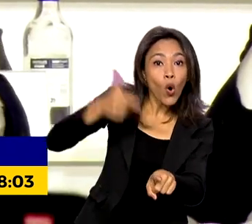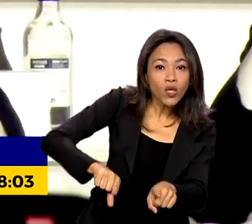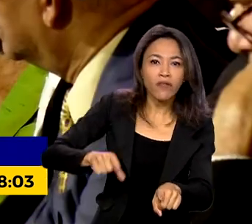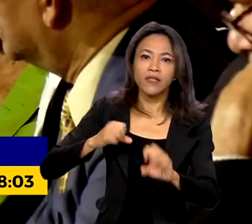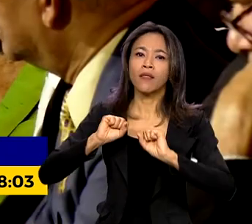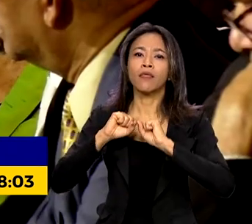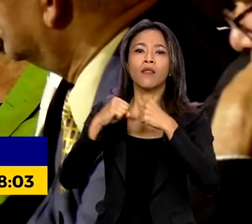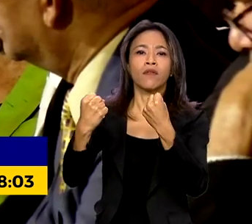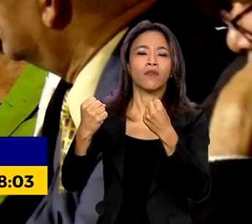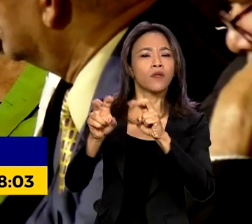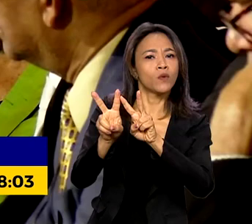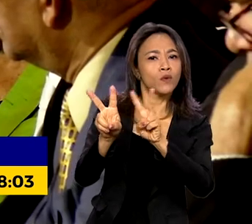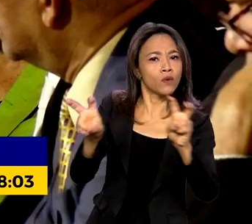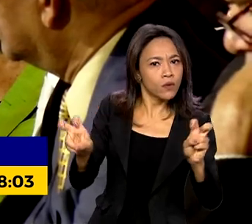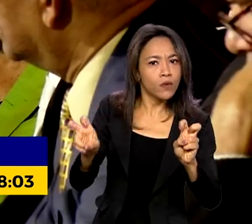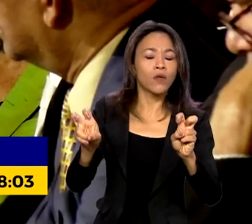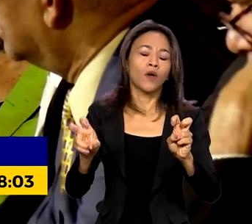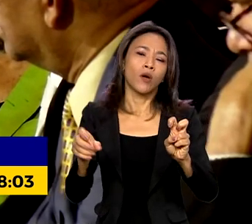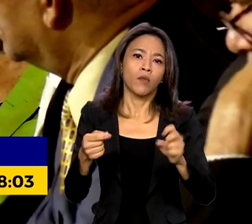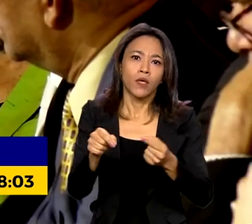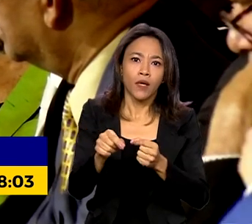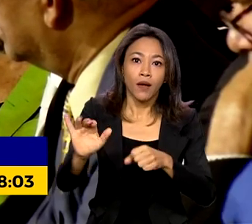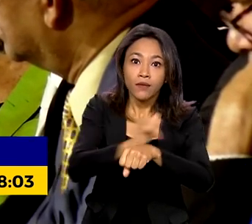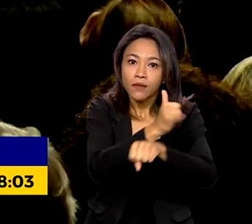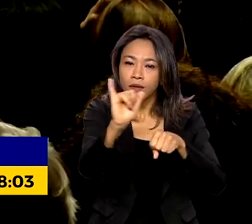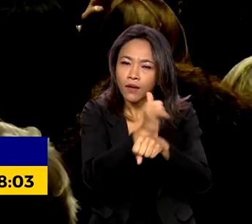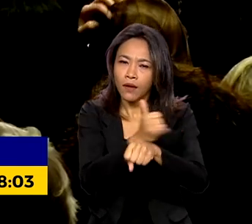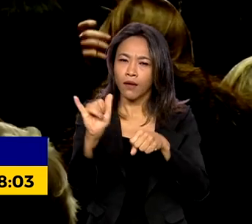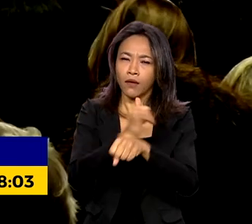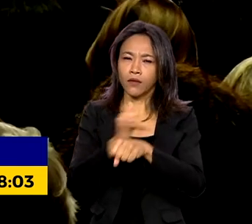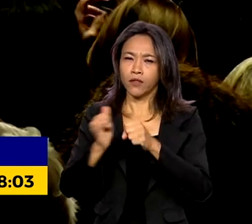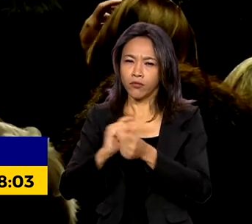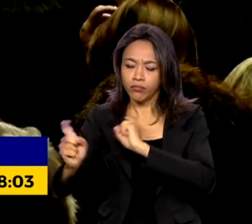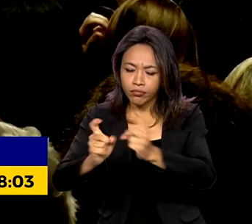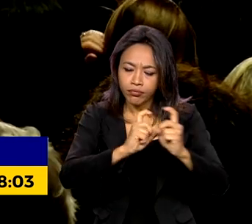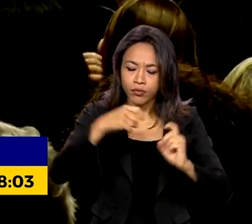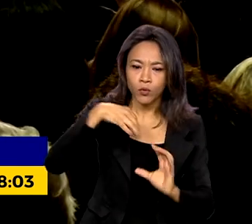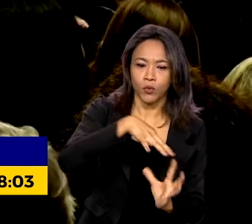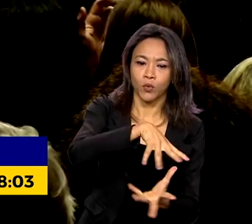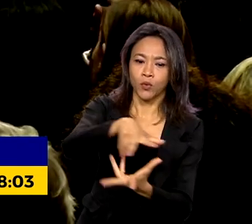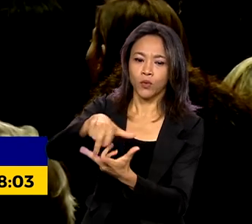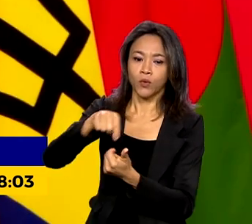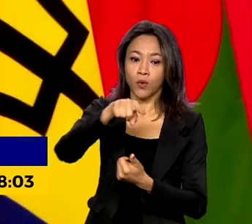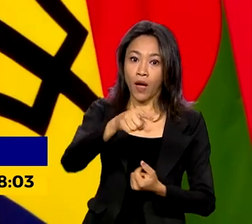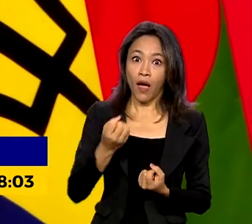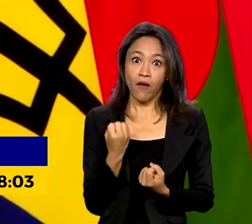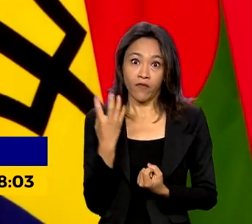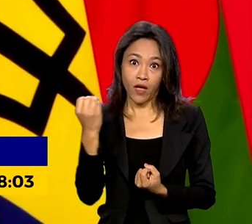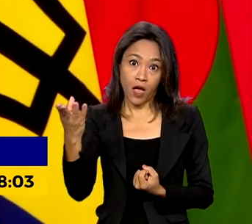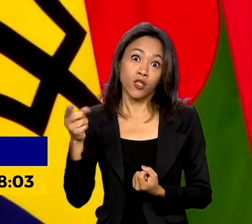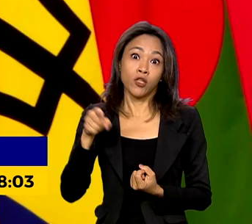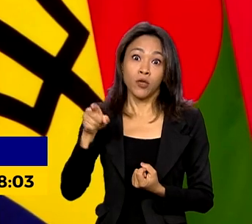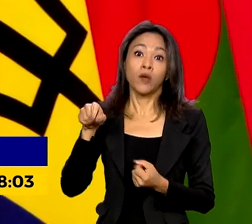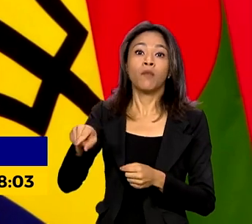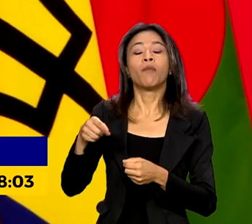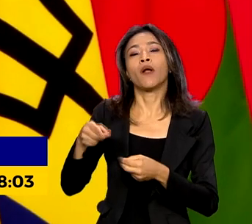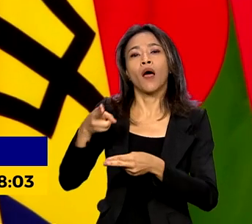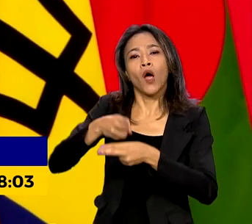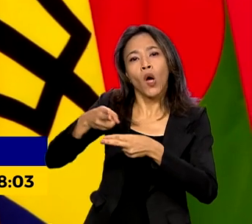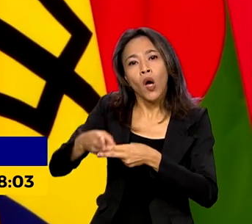necessidade de reformar os mecanismos de governança global. A viagem a Roma e a Paris é parte da estratégia